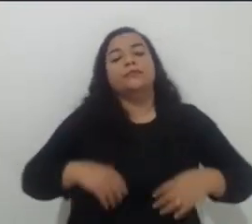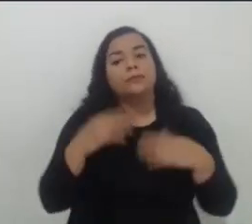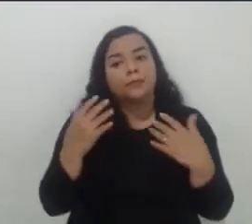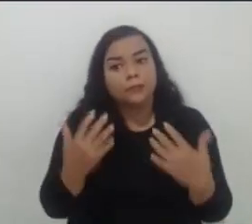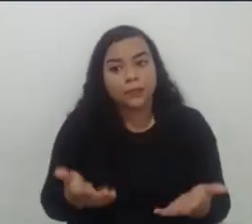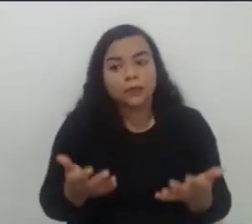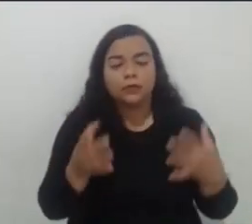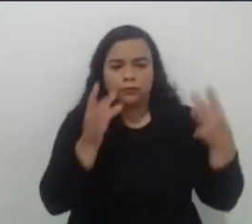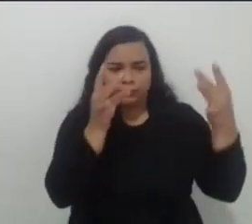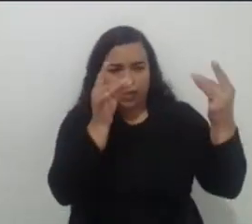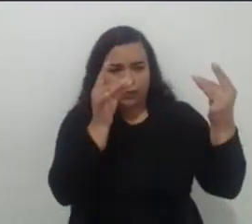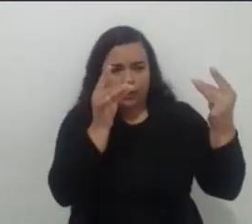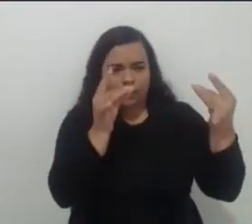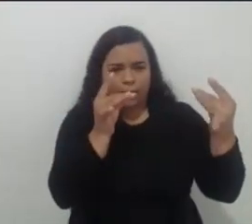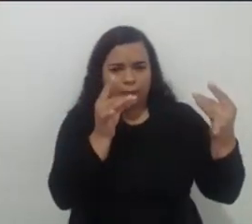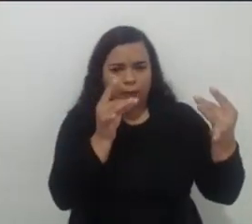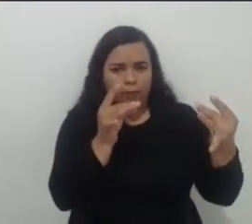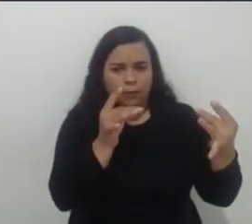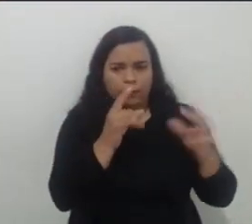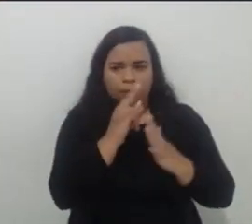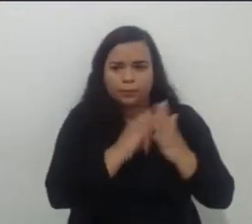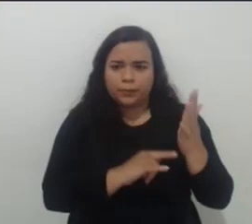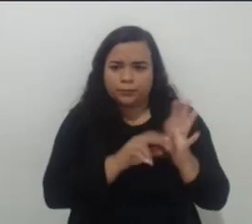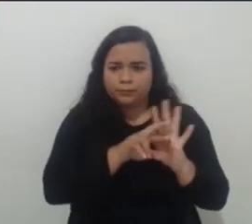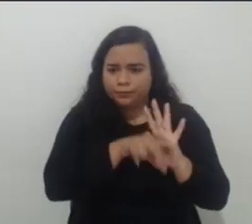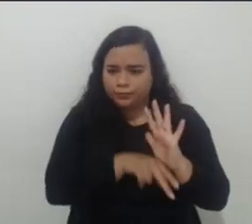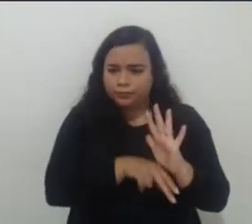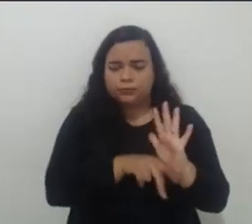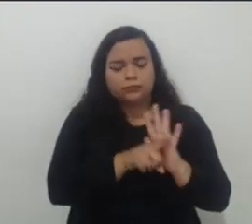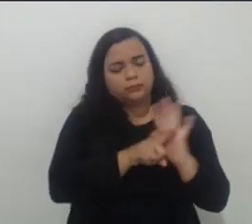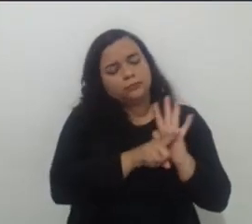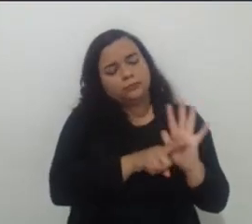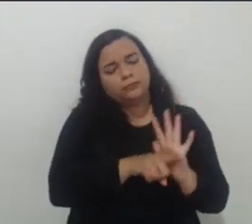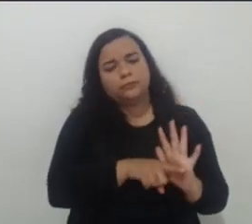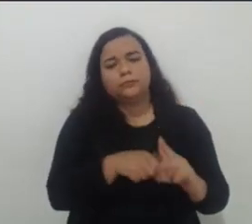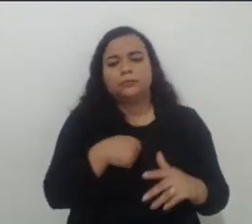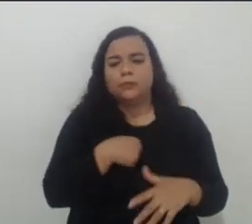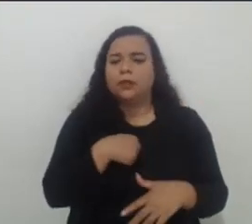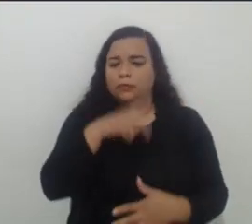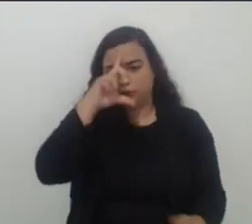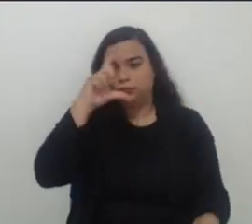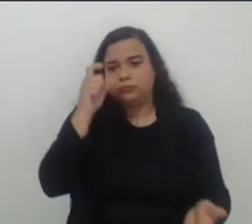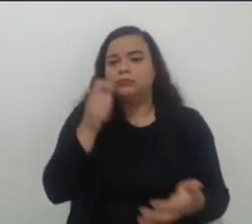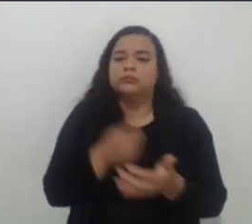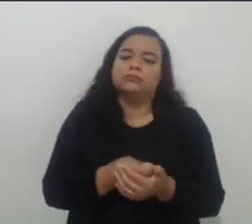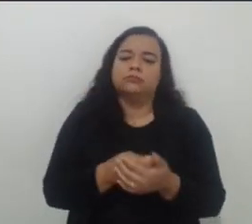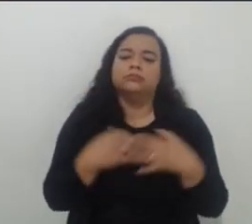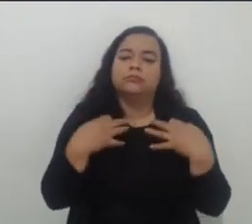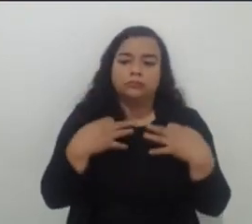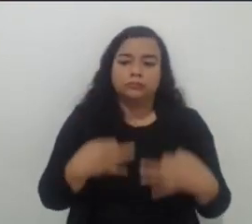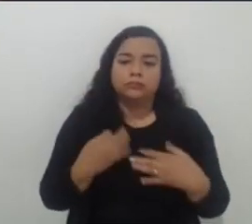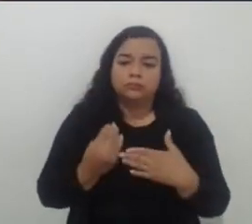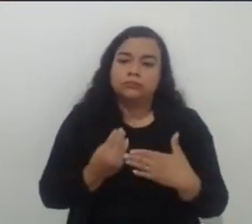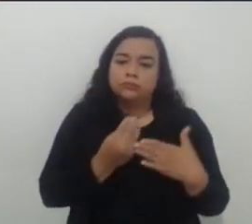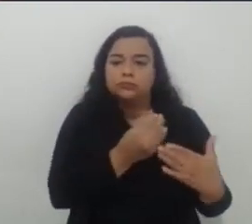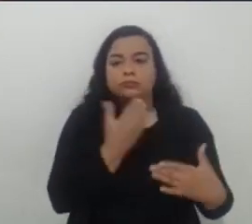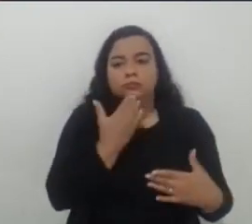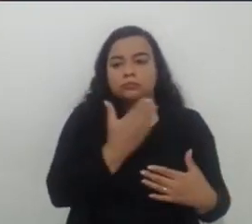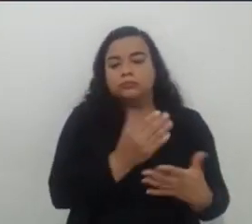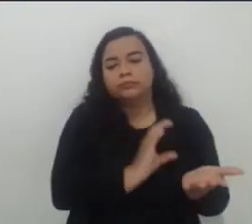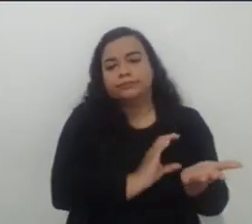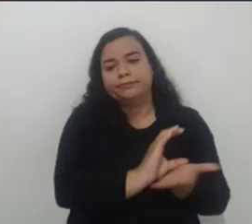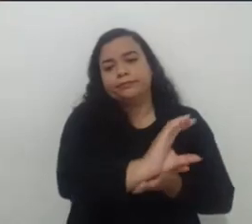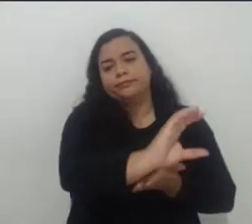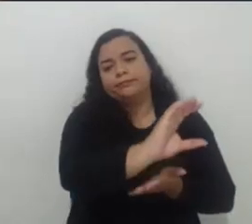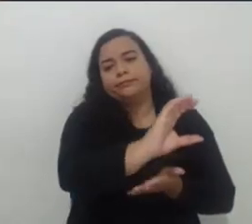exame dos documentos que instruem a ação, formei a minha convicção pela procedência do pedido rescisório, pedido